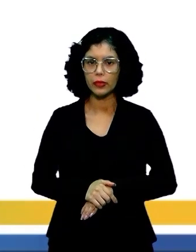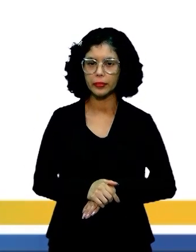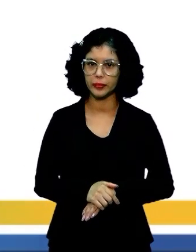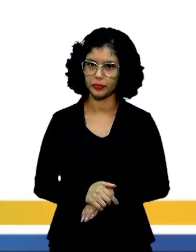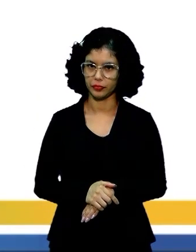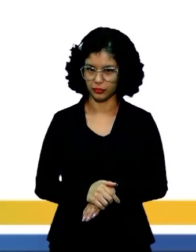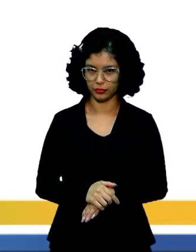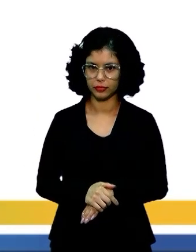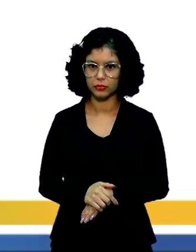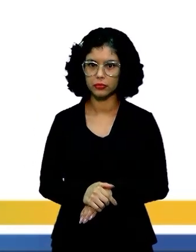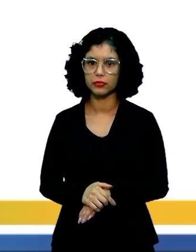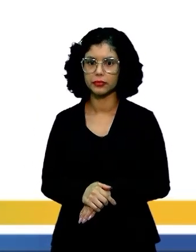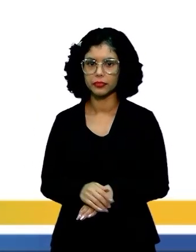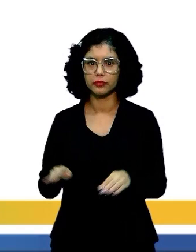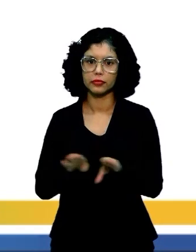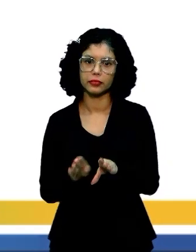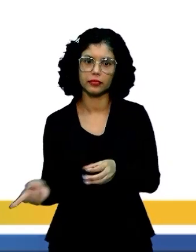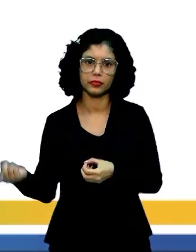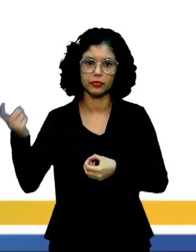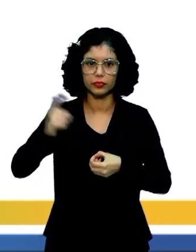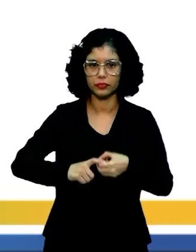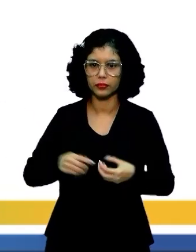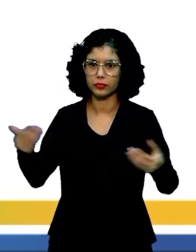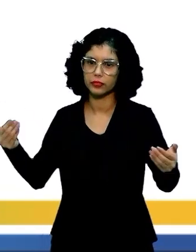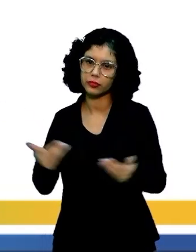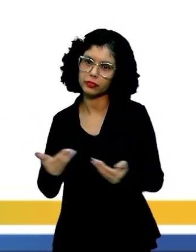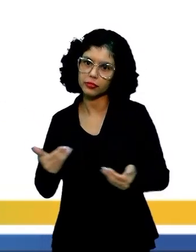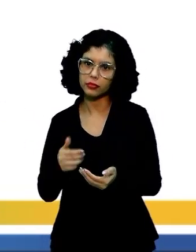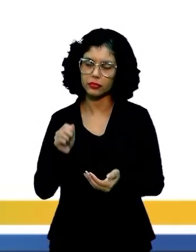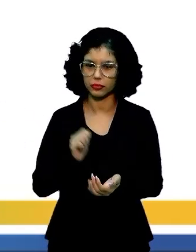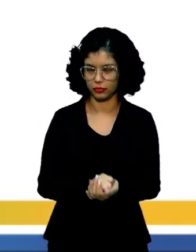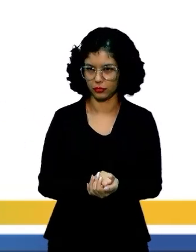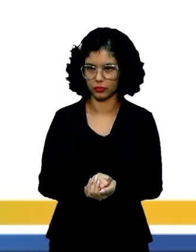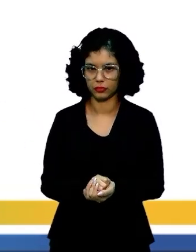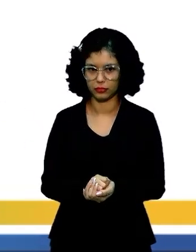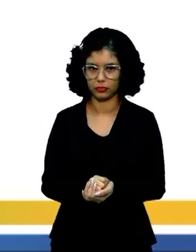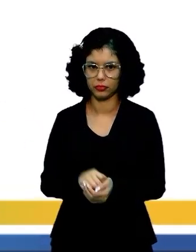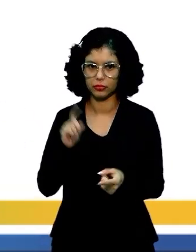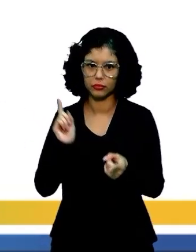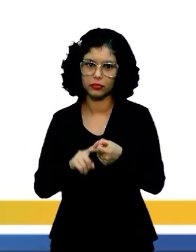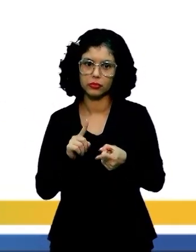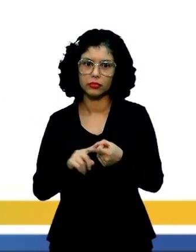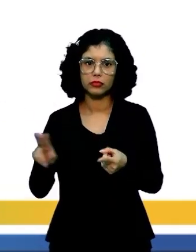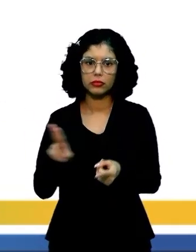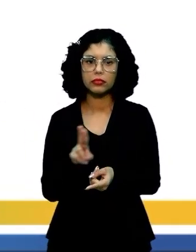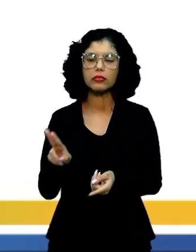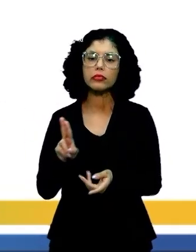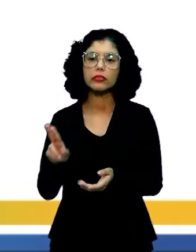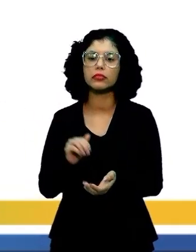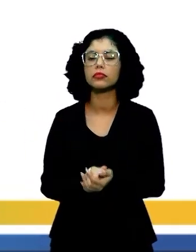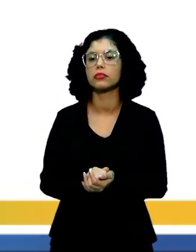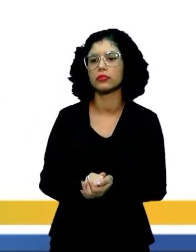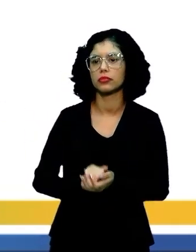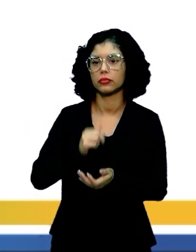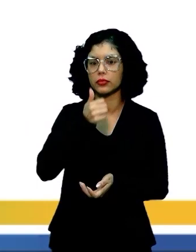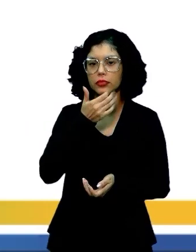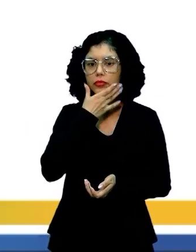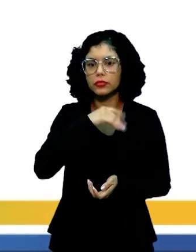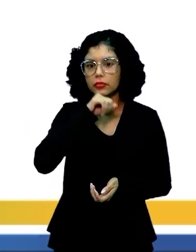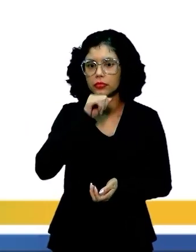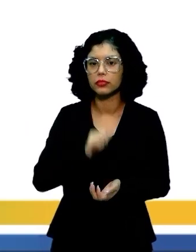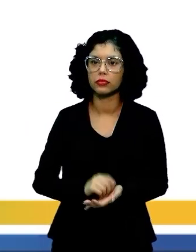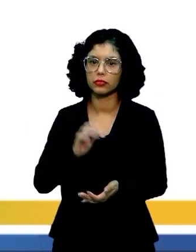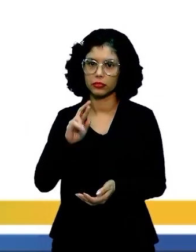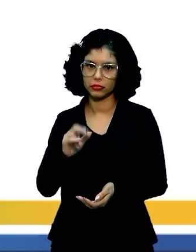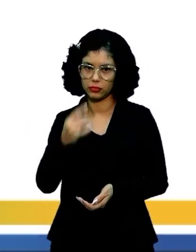Vamos lá. Voltamos agora para pensar por que o nome pai contra mãe. A